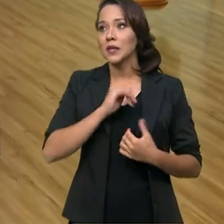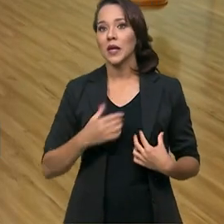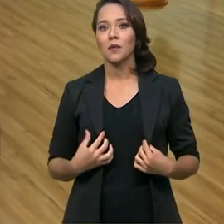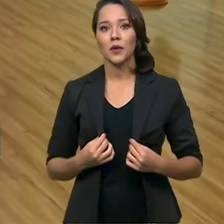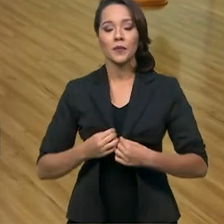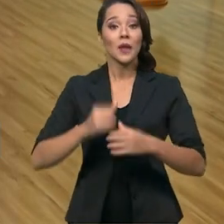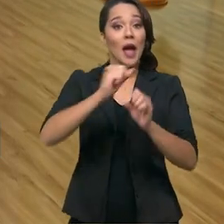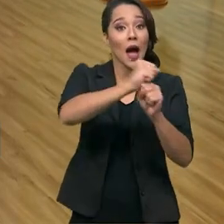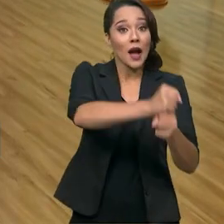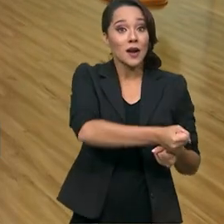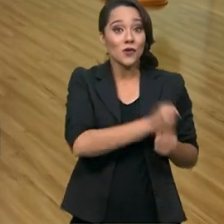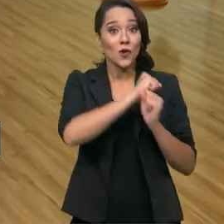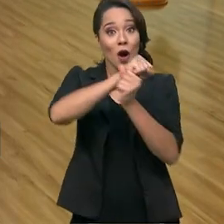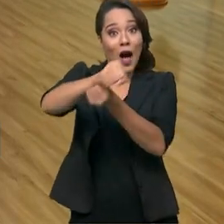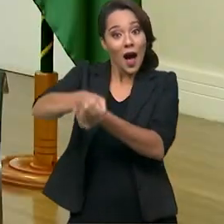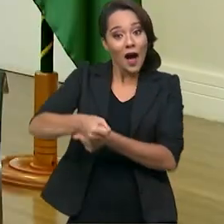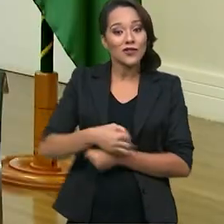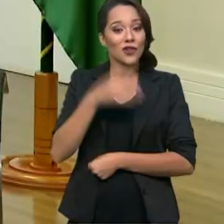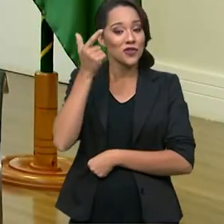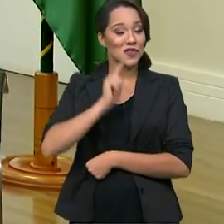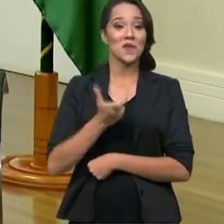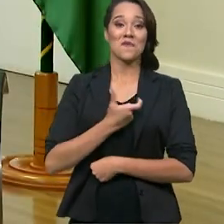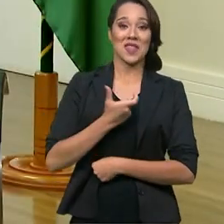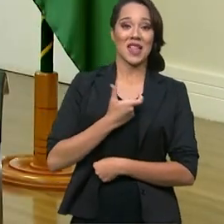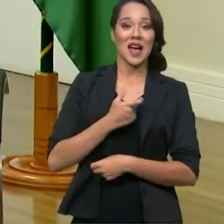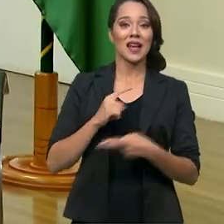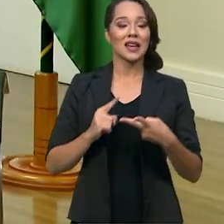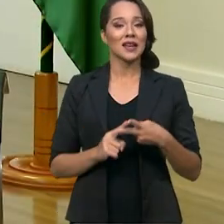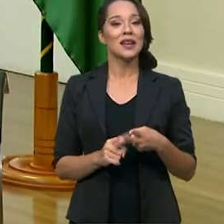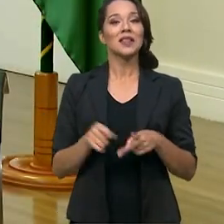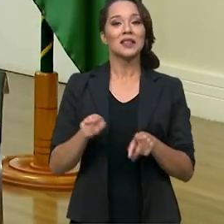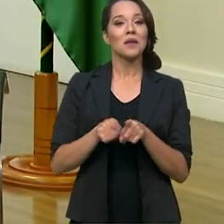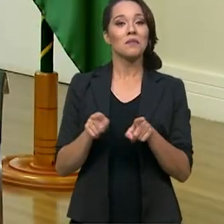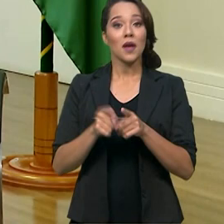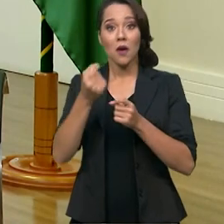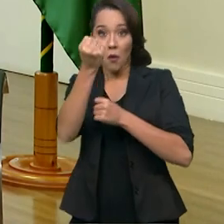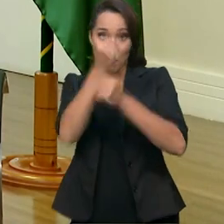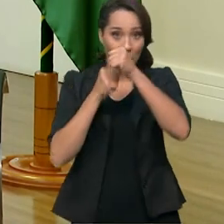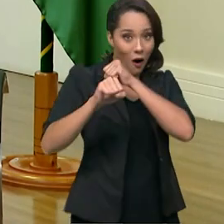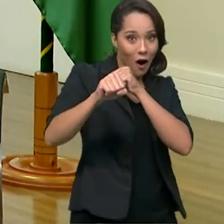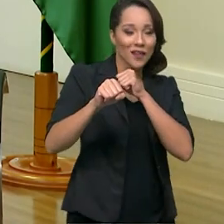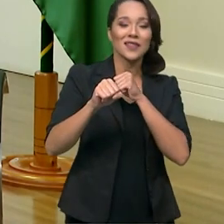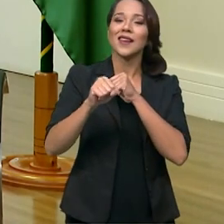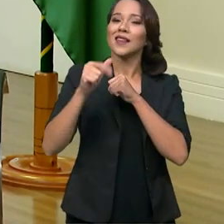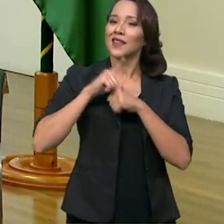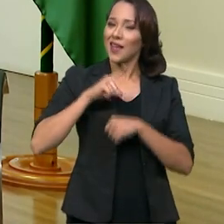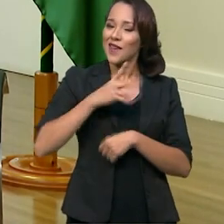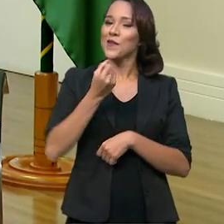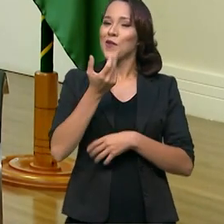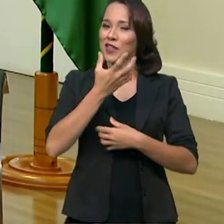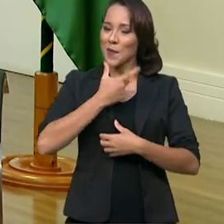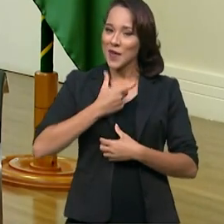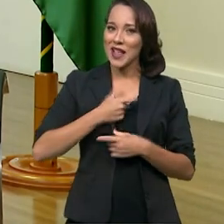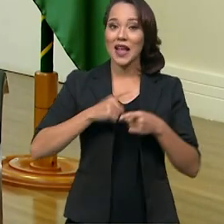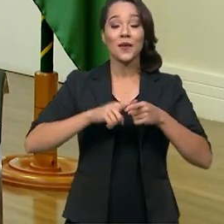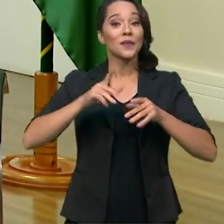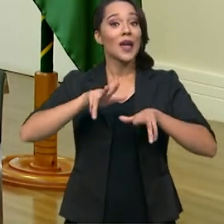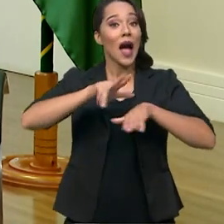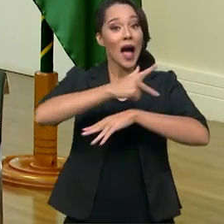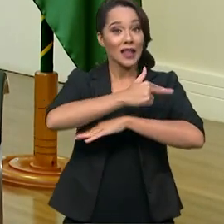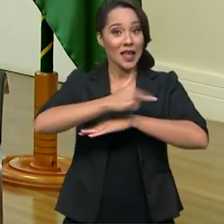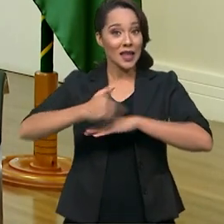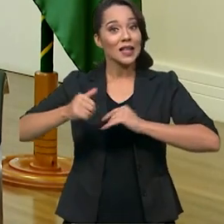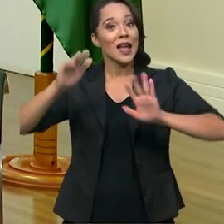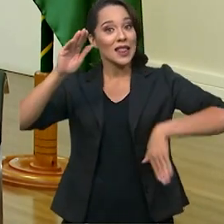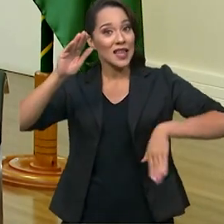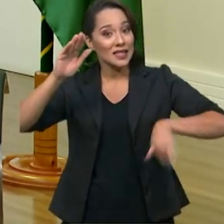a canoagem, por exemplo, que nós conquistamos medalha, o próprio boxe, que veio tantas medalhas para o Brasil, a natação. Então são